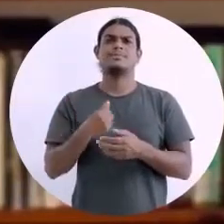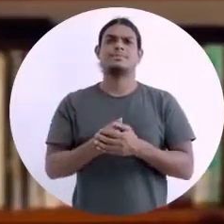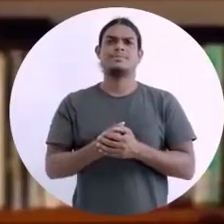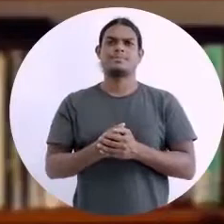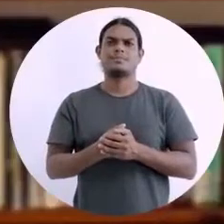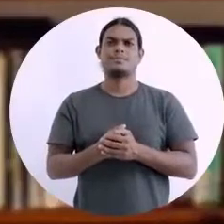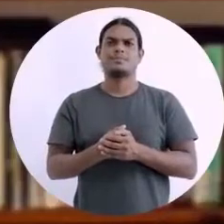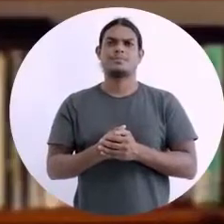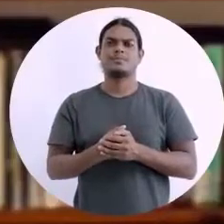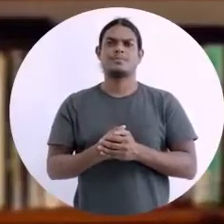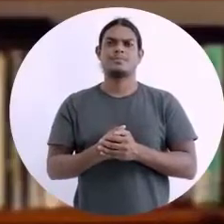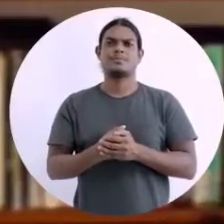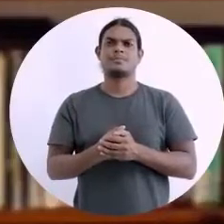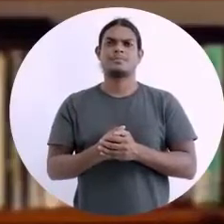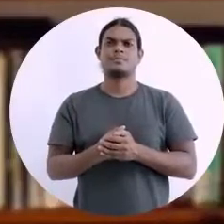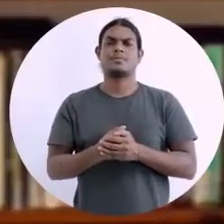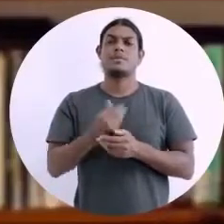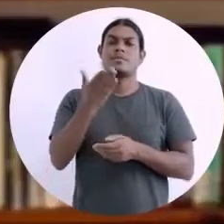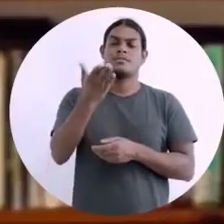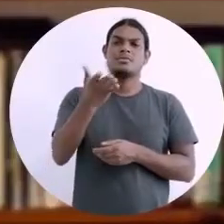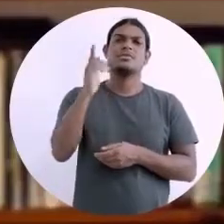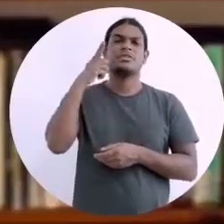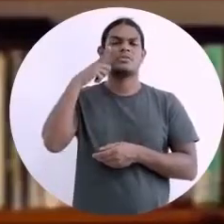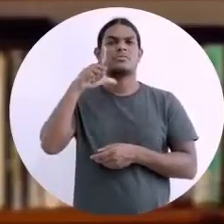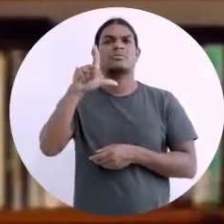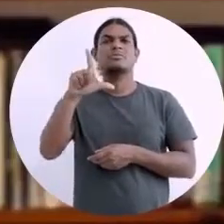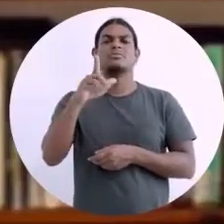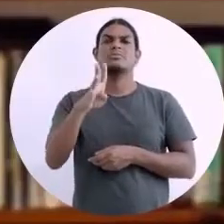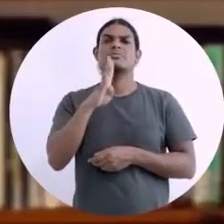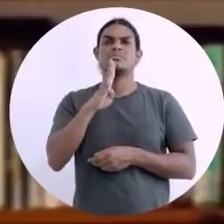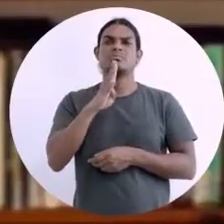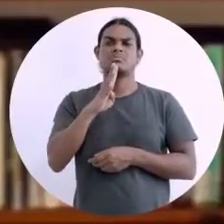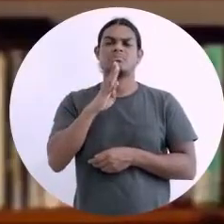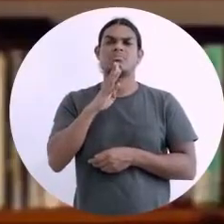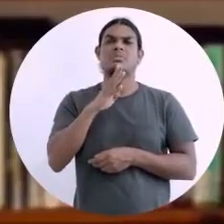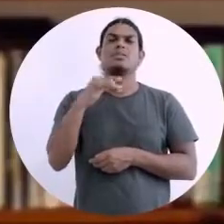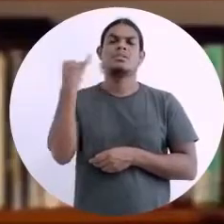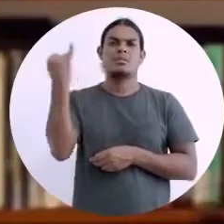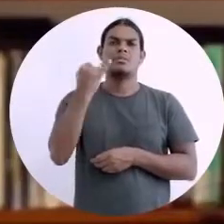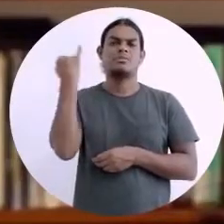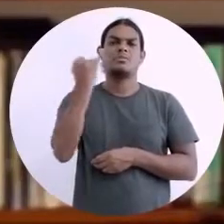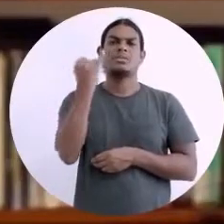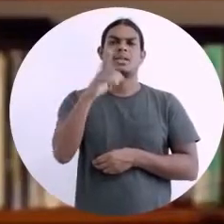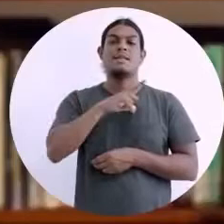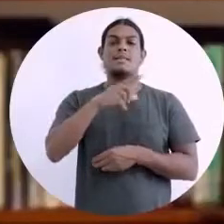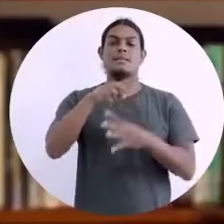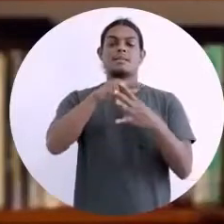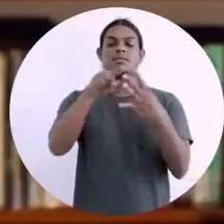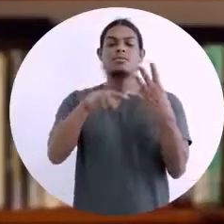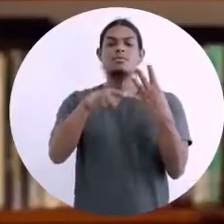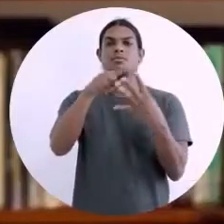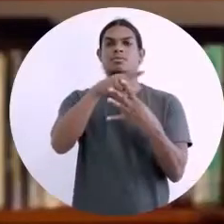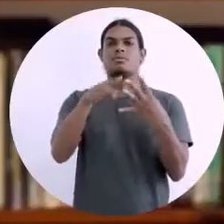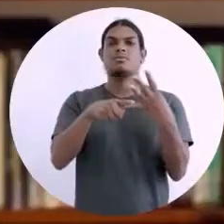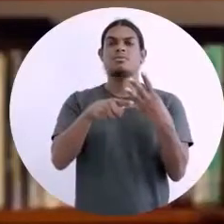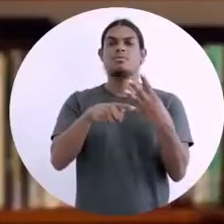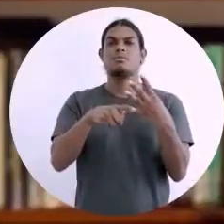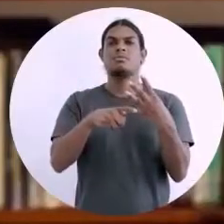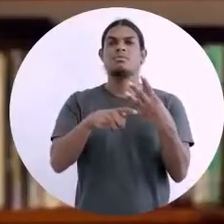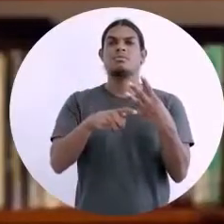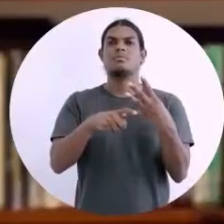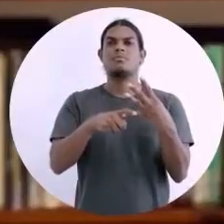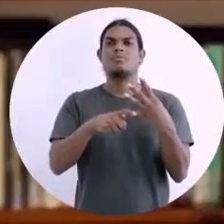se vocês tiverem oportunidade de conhecer uma CDD, ela tem 4 volumes. O primeiro ela